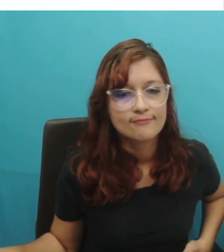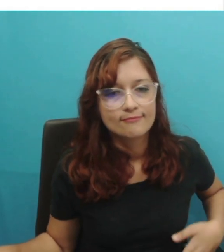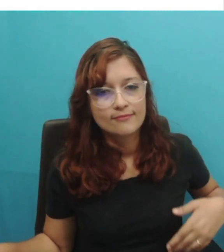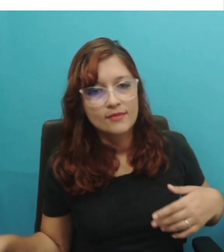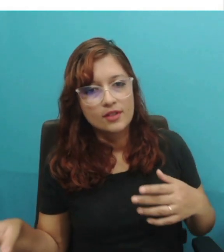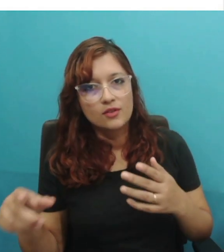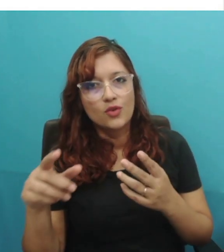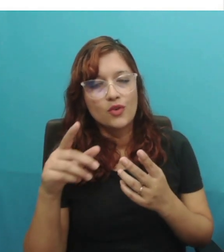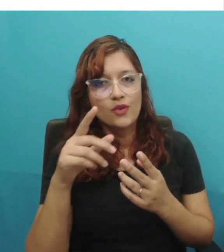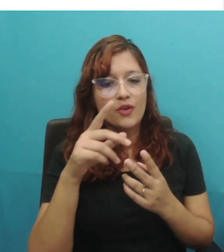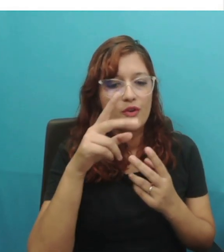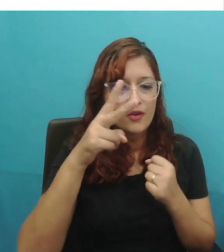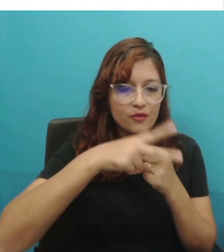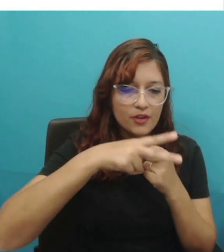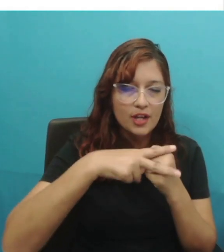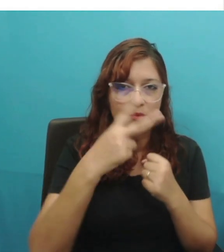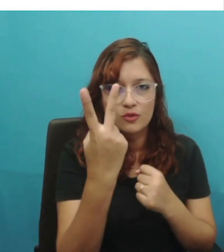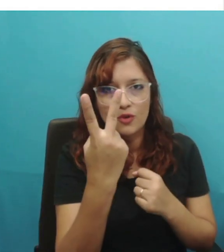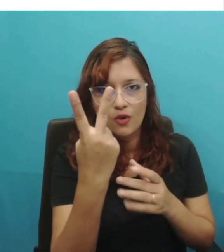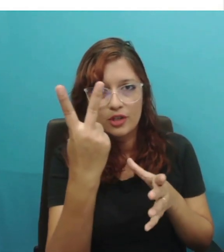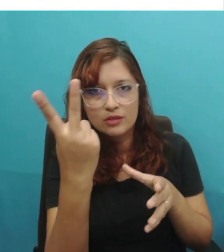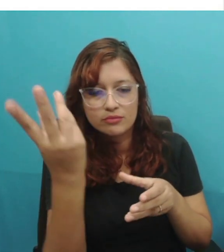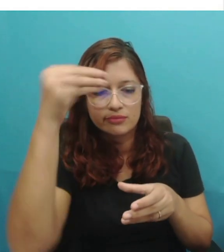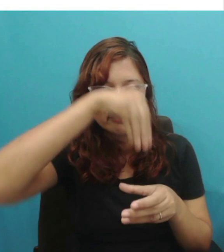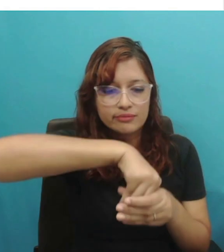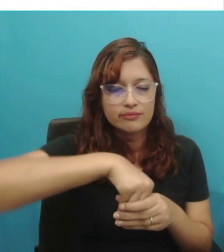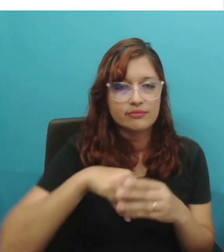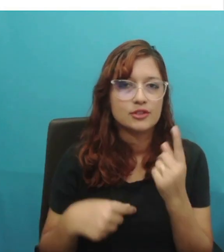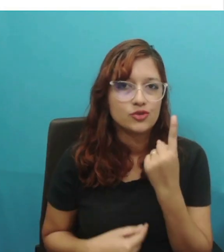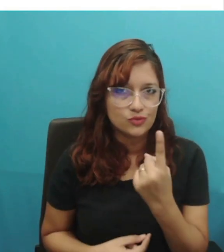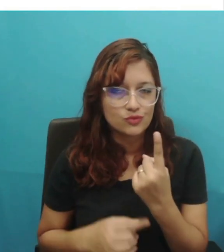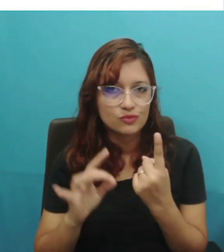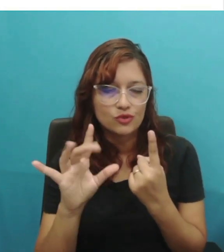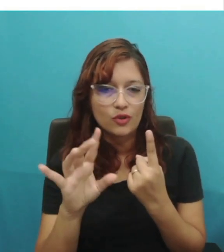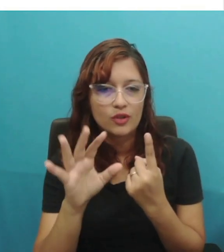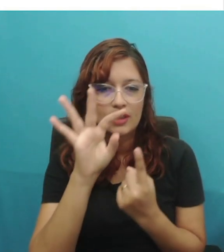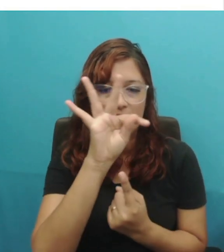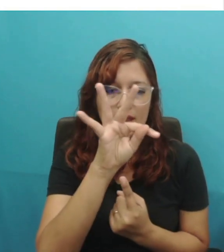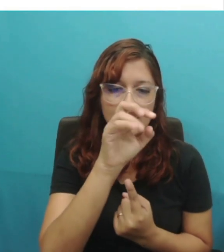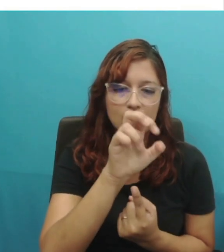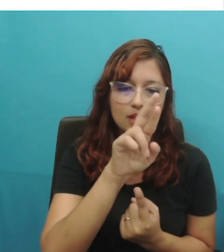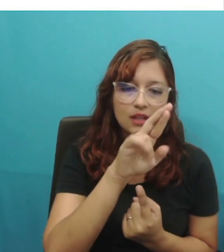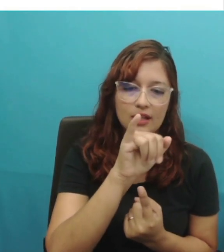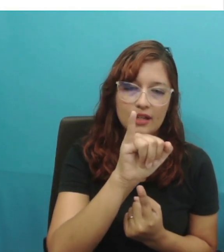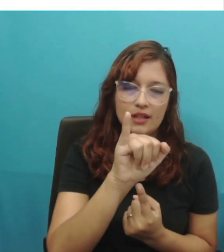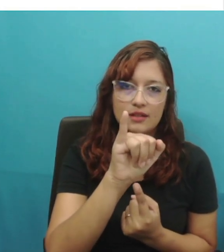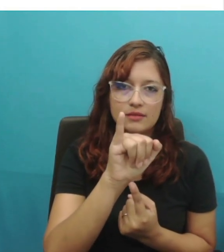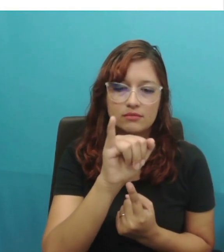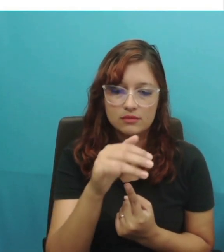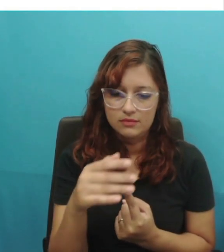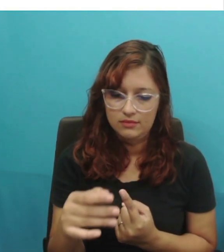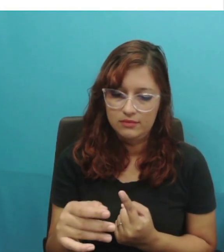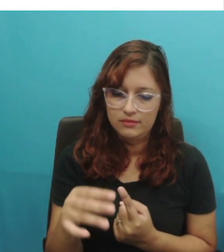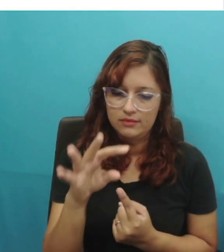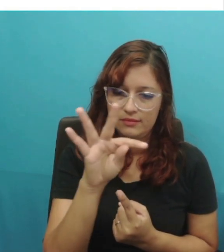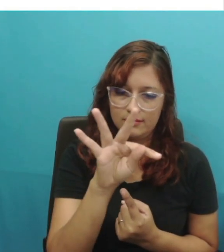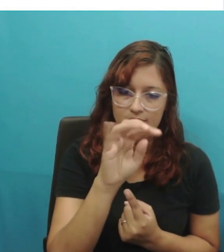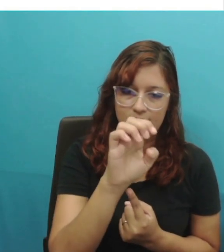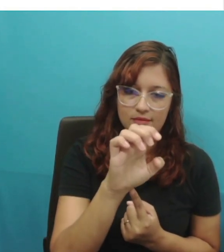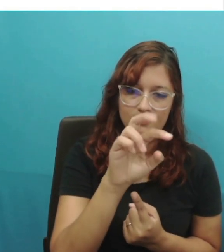e ela fica assim, ó. Amanhã eu acabarei o trabalho. Os dois verbos dentro de um só.